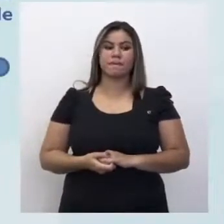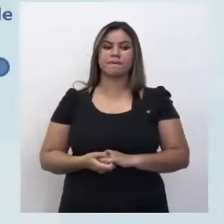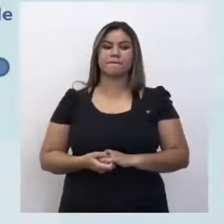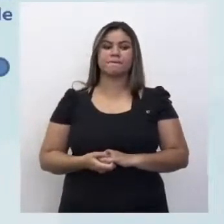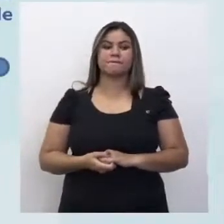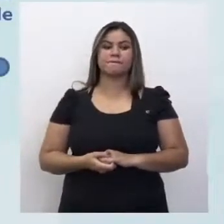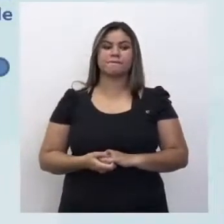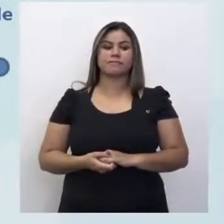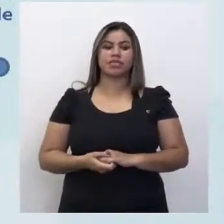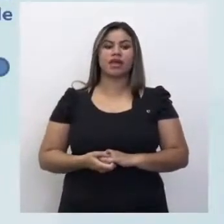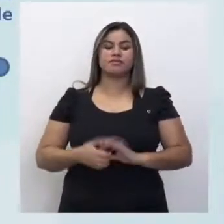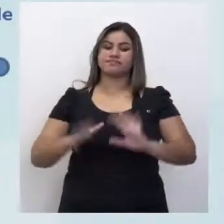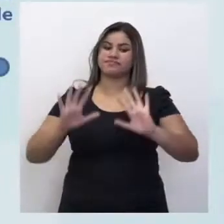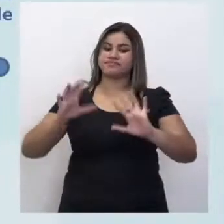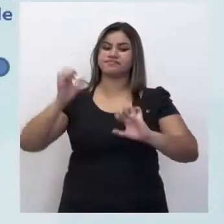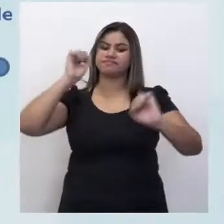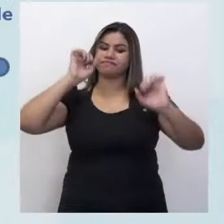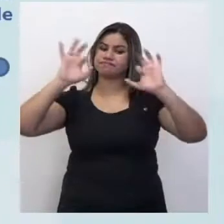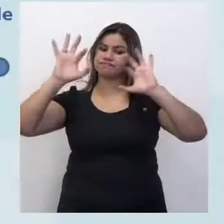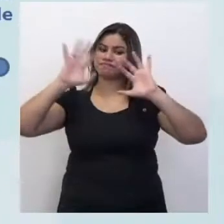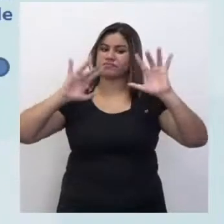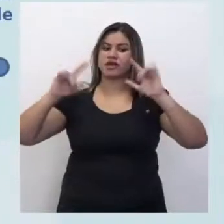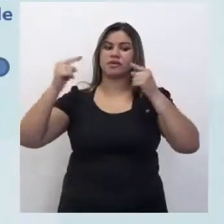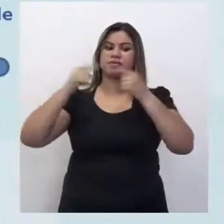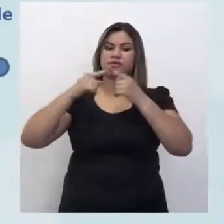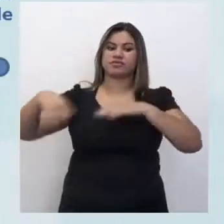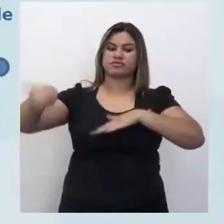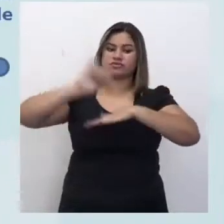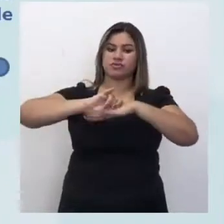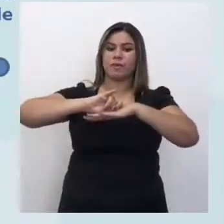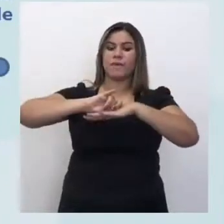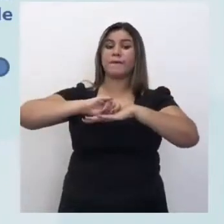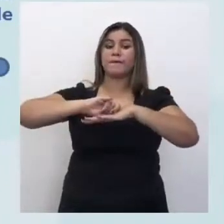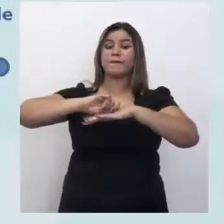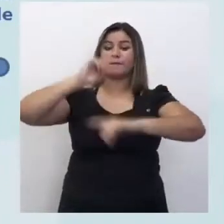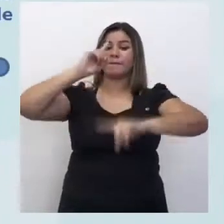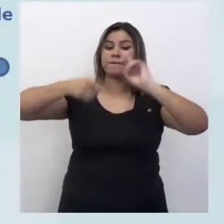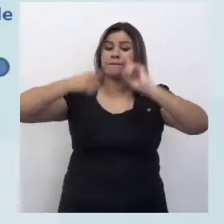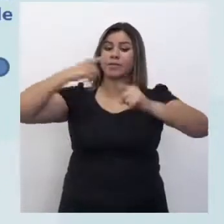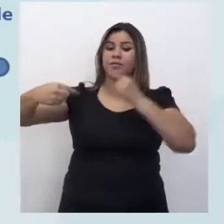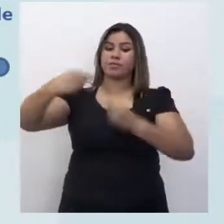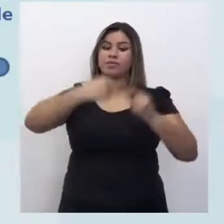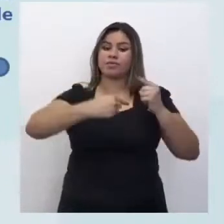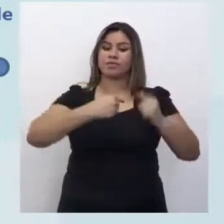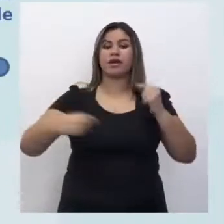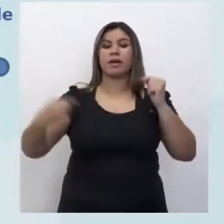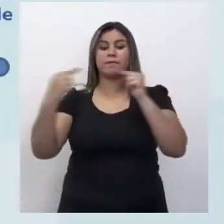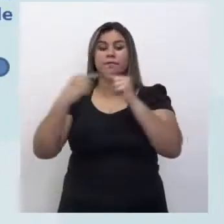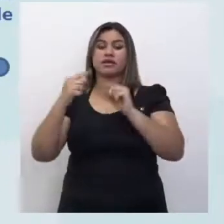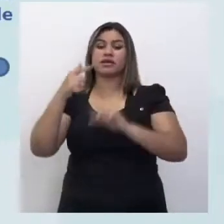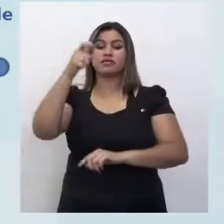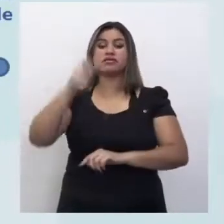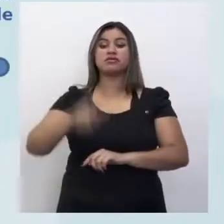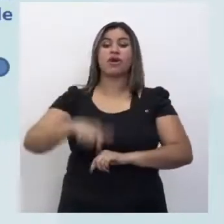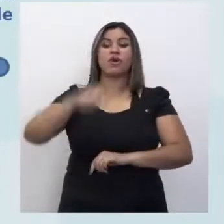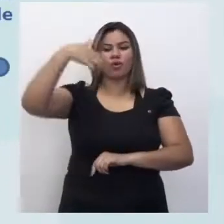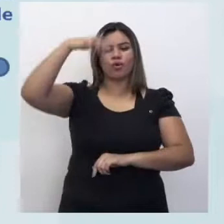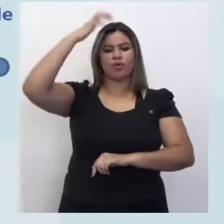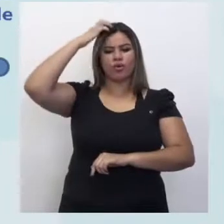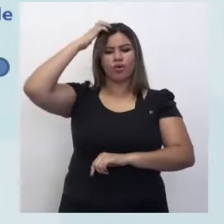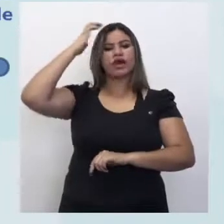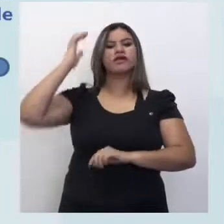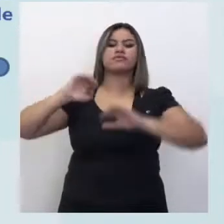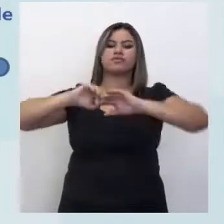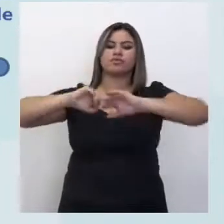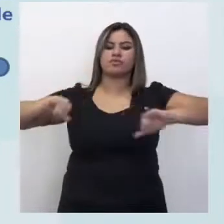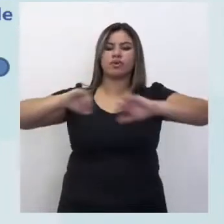Olha só, pessoal, vamos considerar a questão da centralização do poder político na figura do rei, o distanciamento